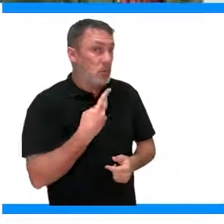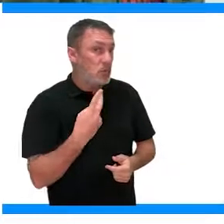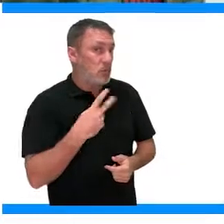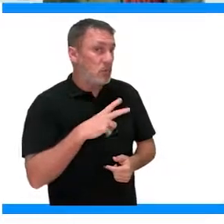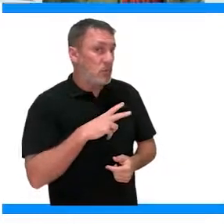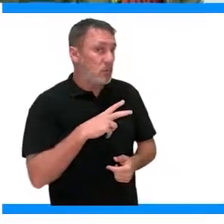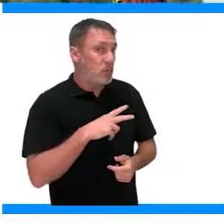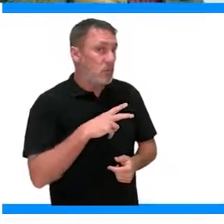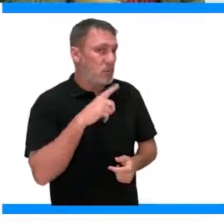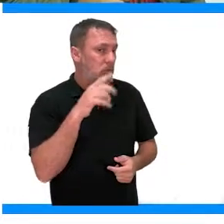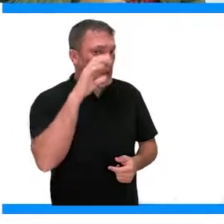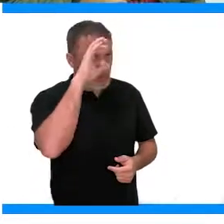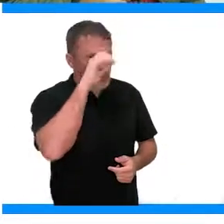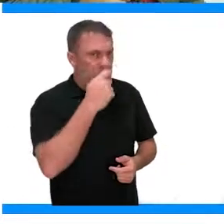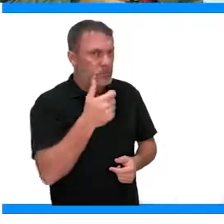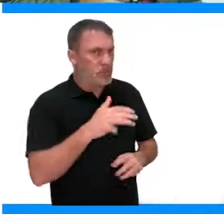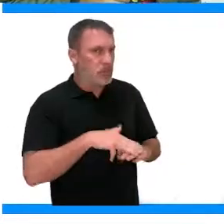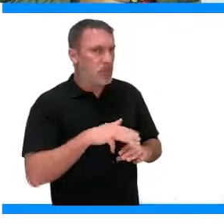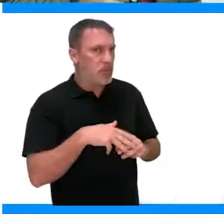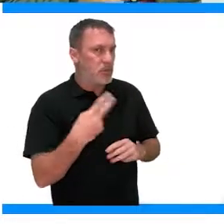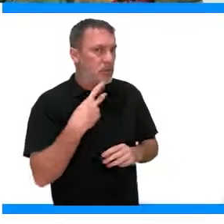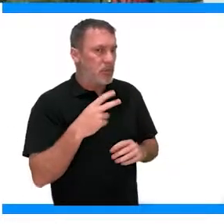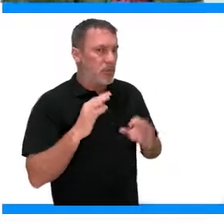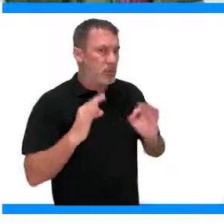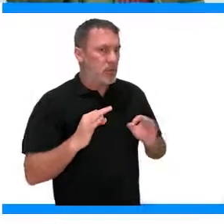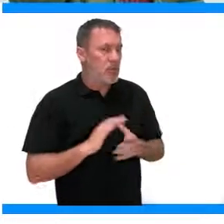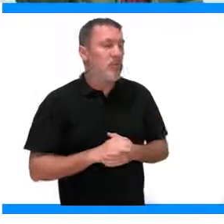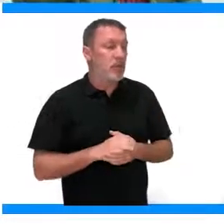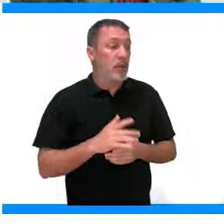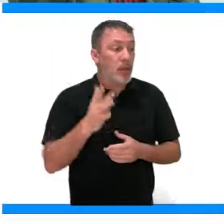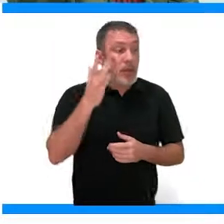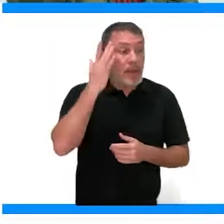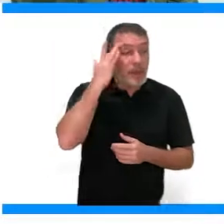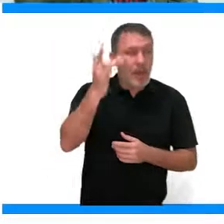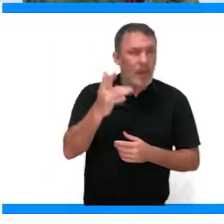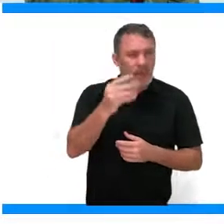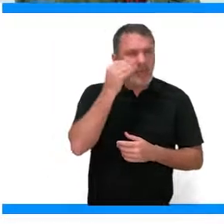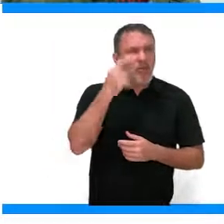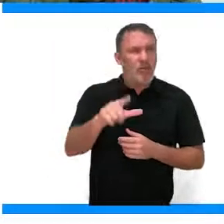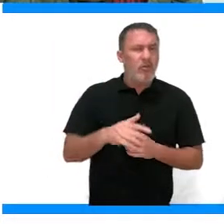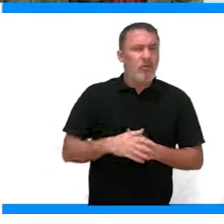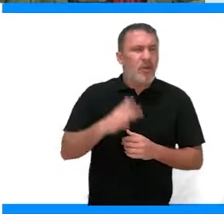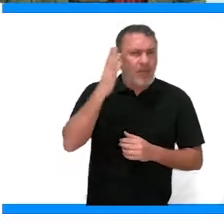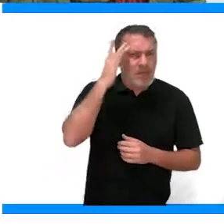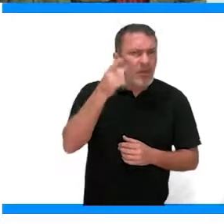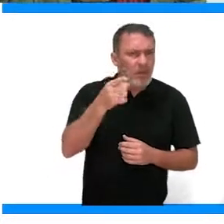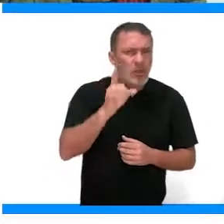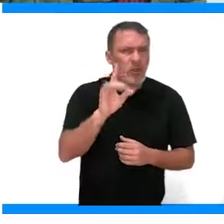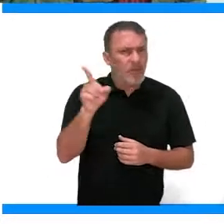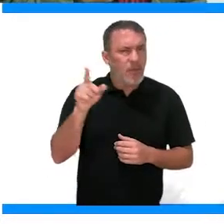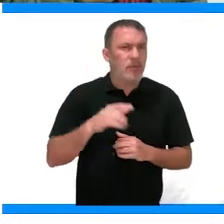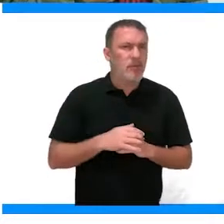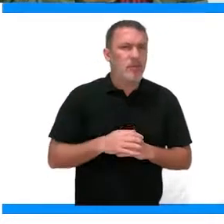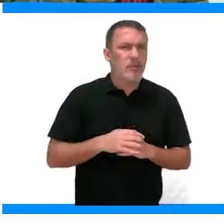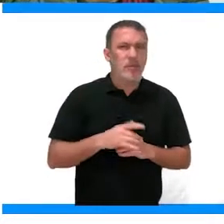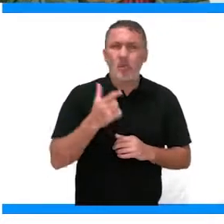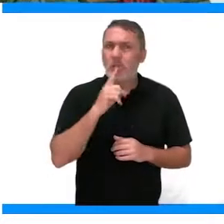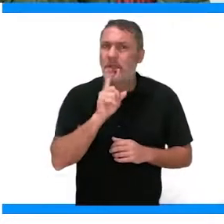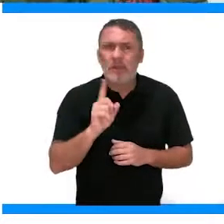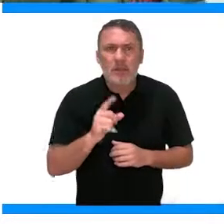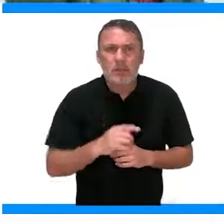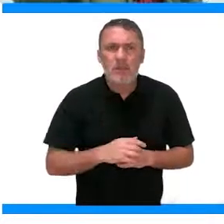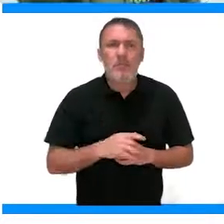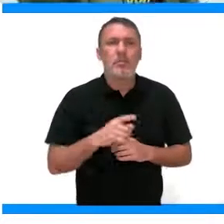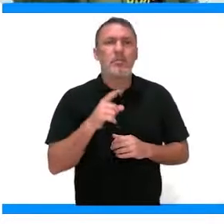não. Para você aprender matemática de forma definitiva. Amanhã, tenta fazer essa questão sozinho. Não